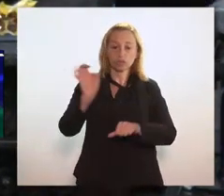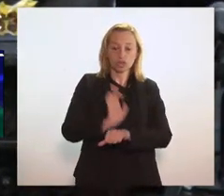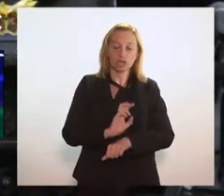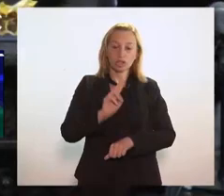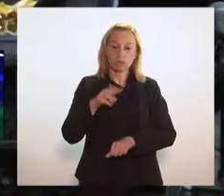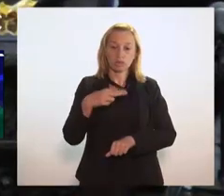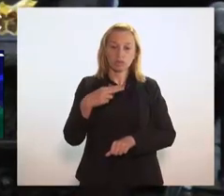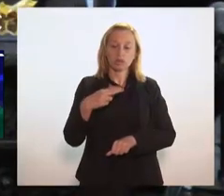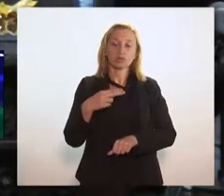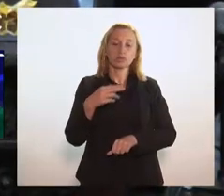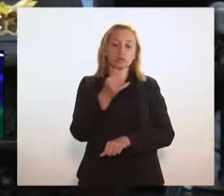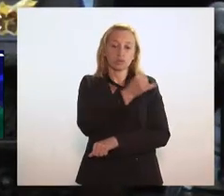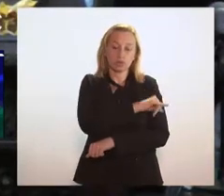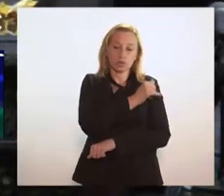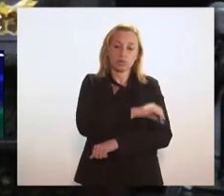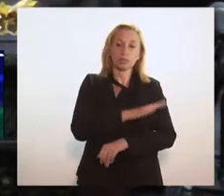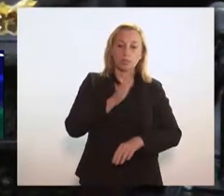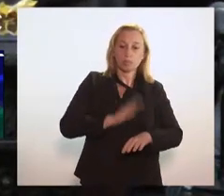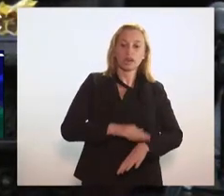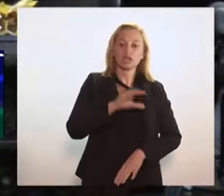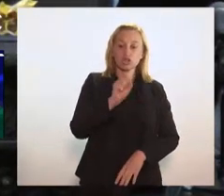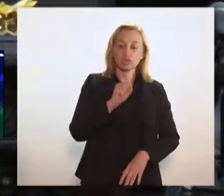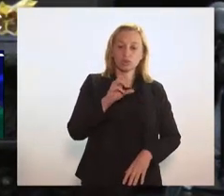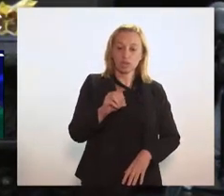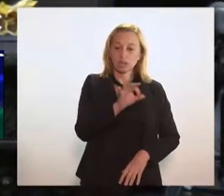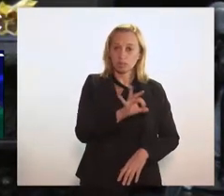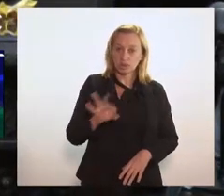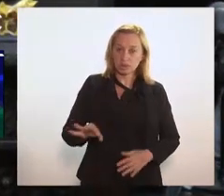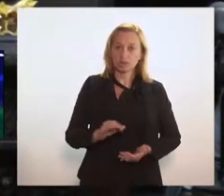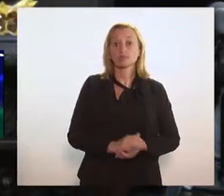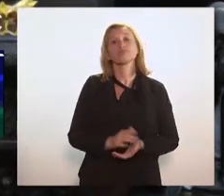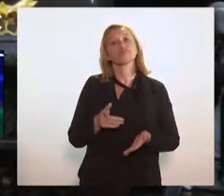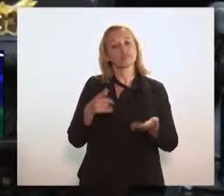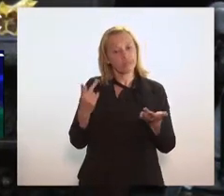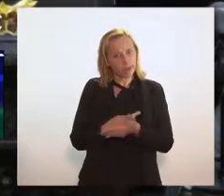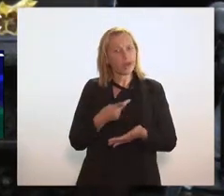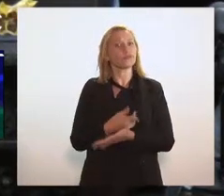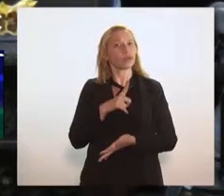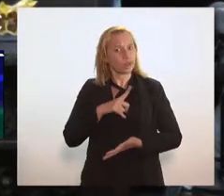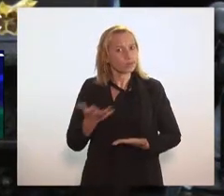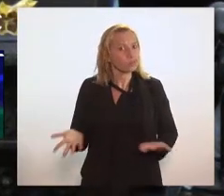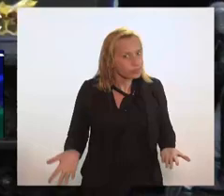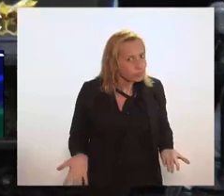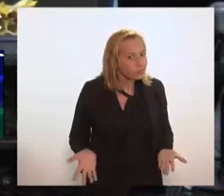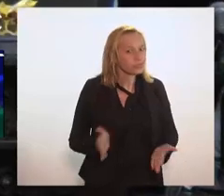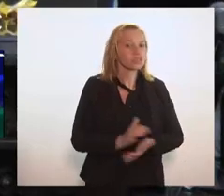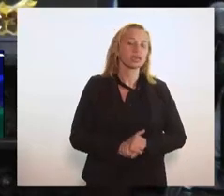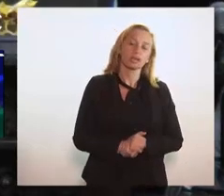Rio de Janeiro. Mais de 80%. Uma coisa está errada.